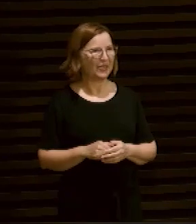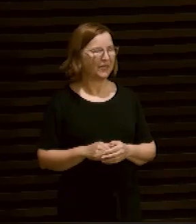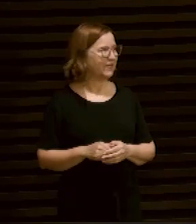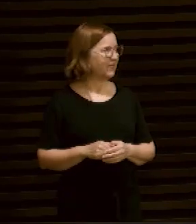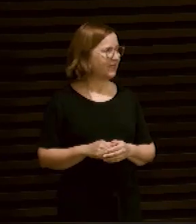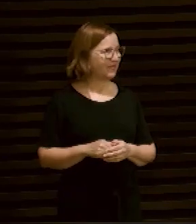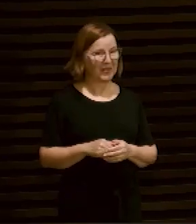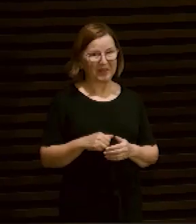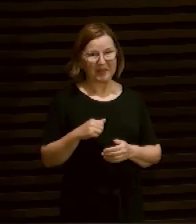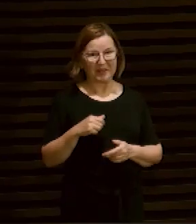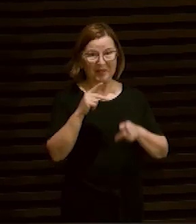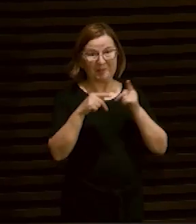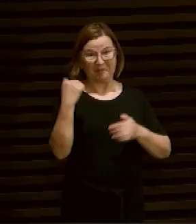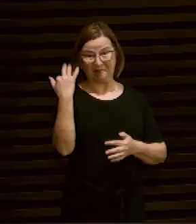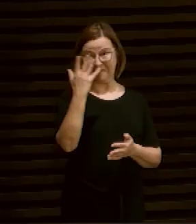está bonito.